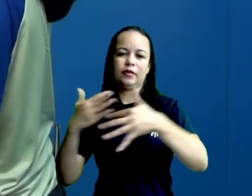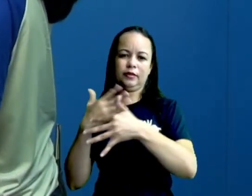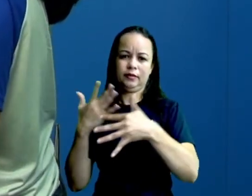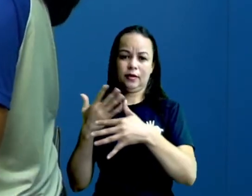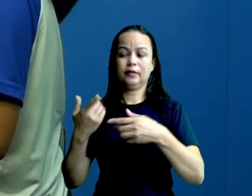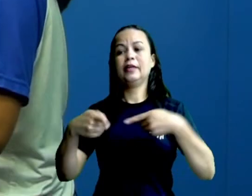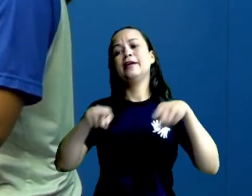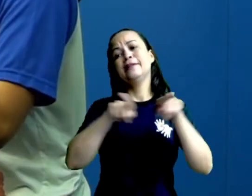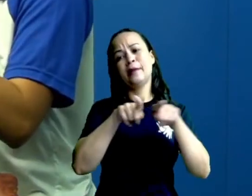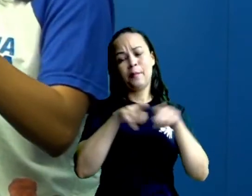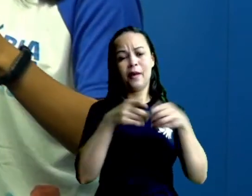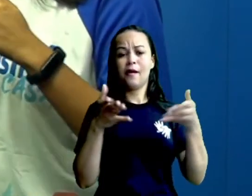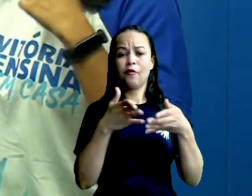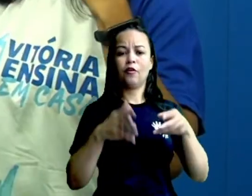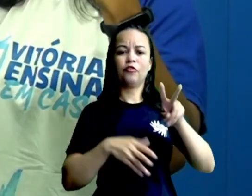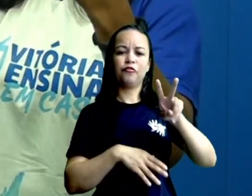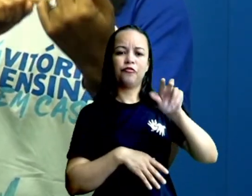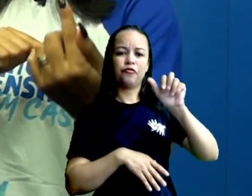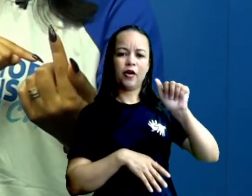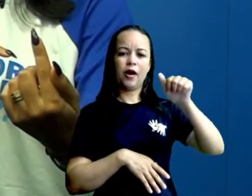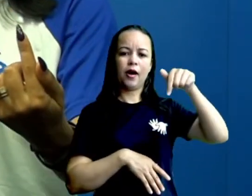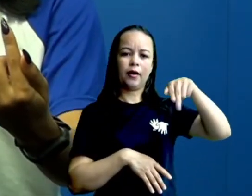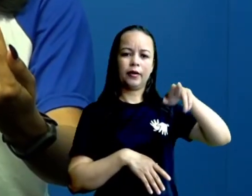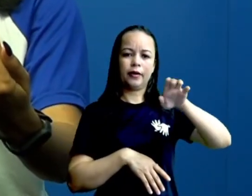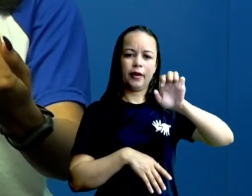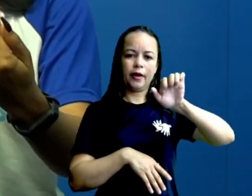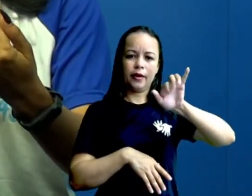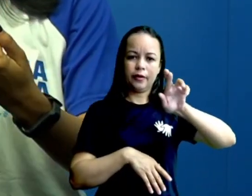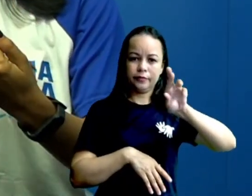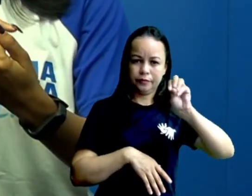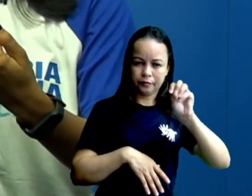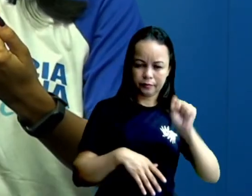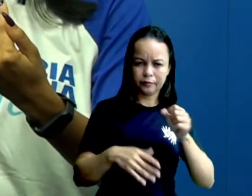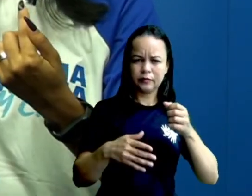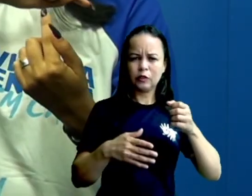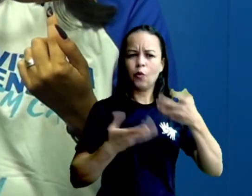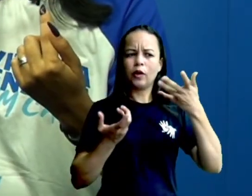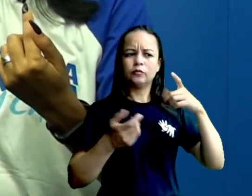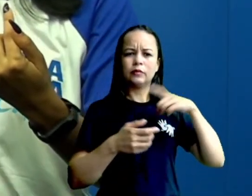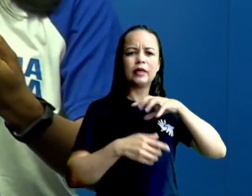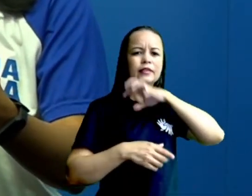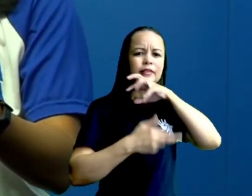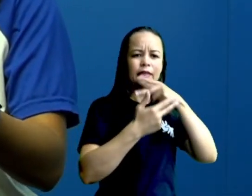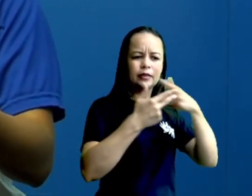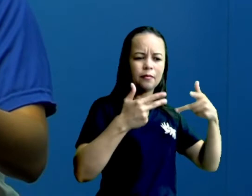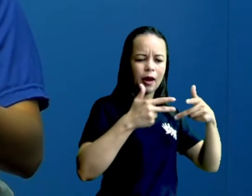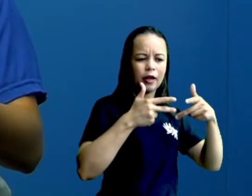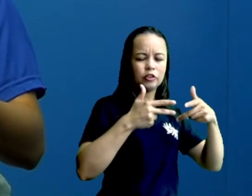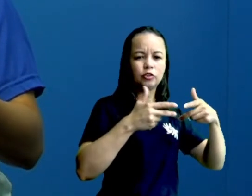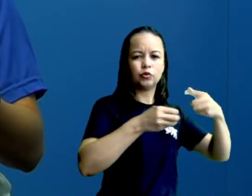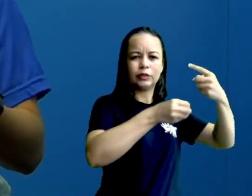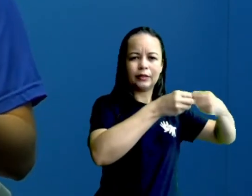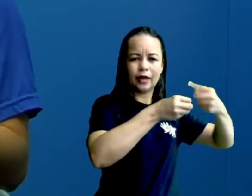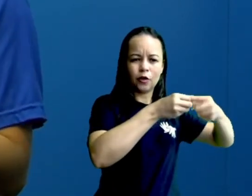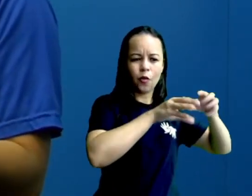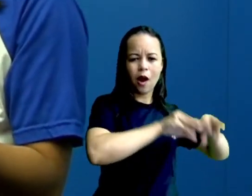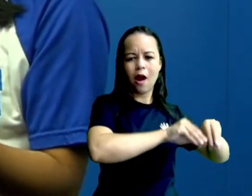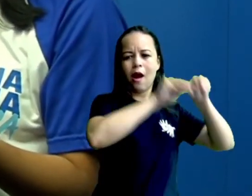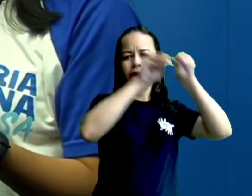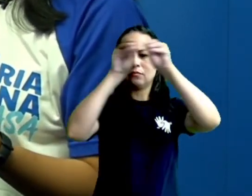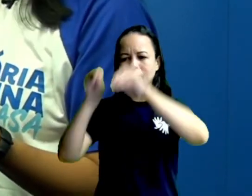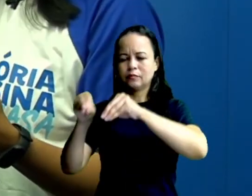vaqueiros também, ó. Quando se transportava animais do interior para o litoral